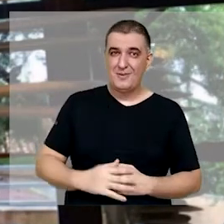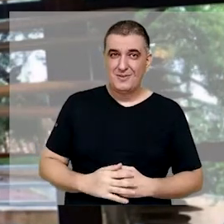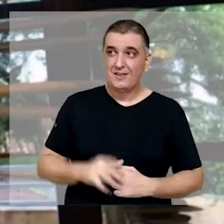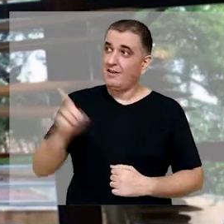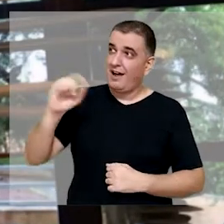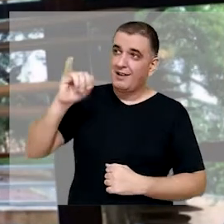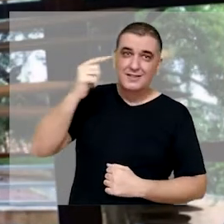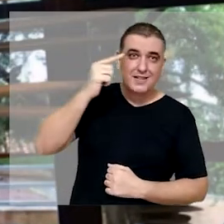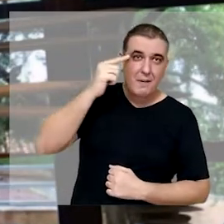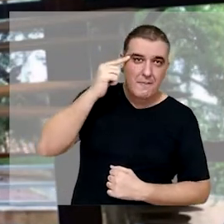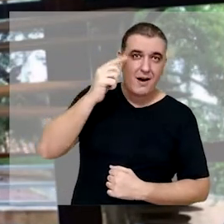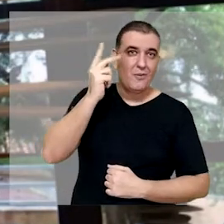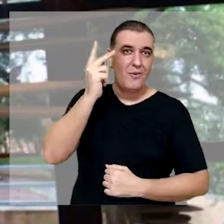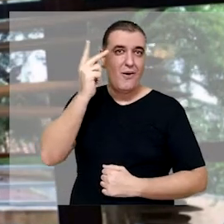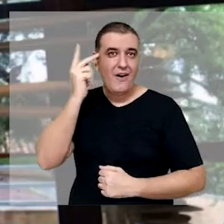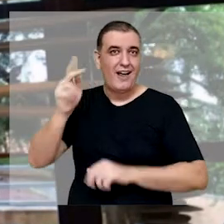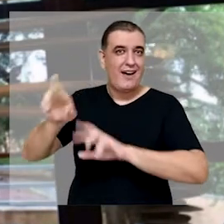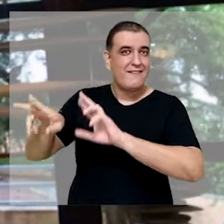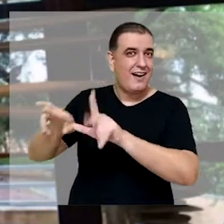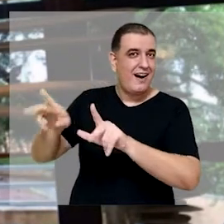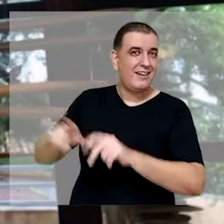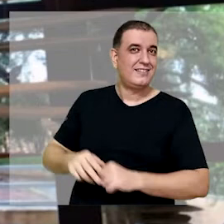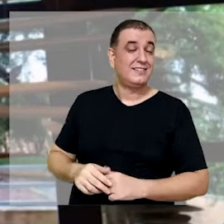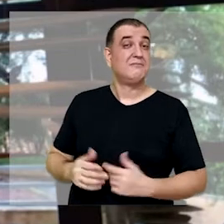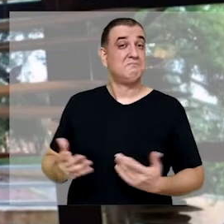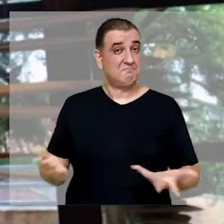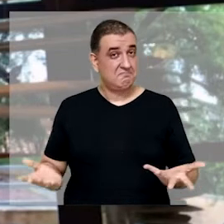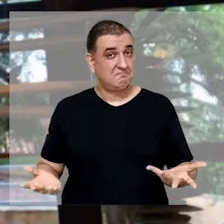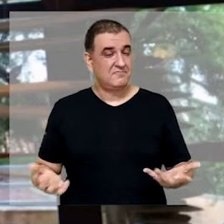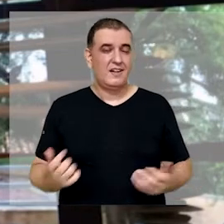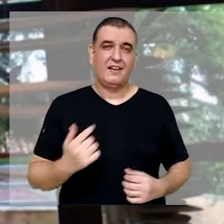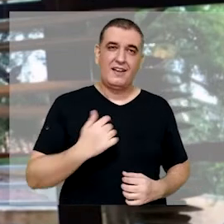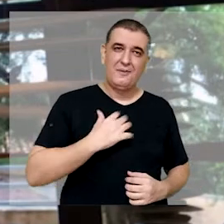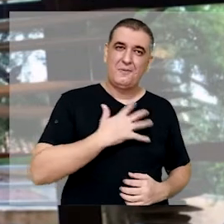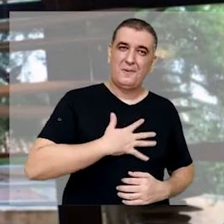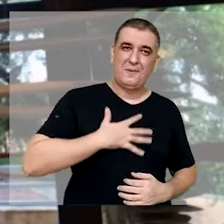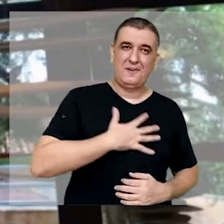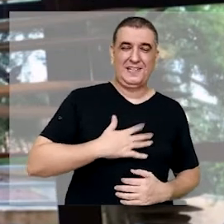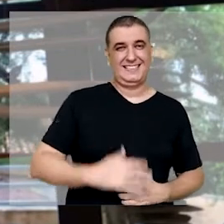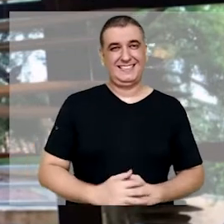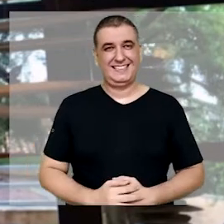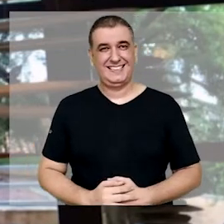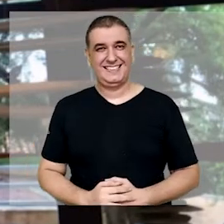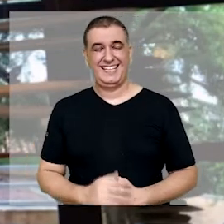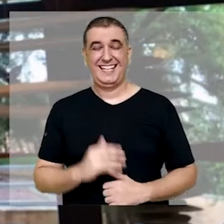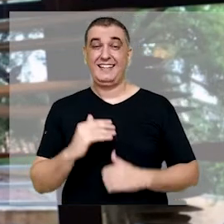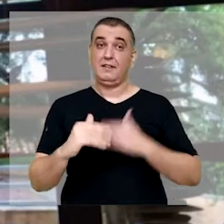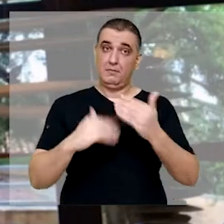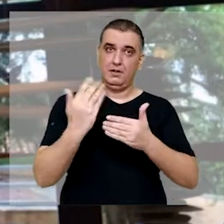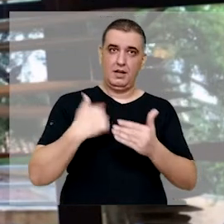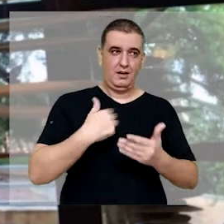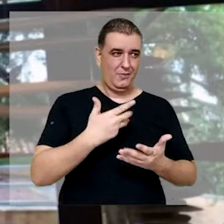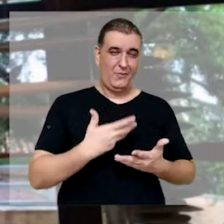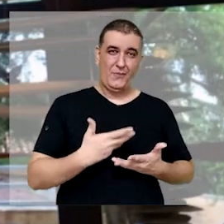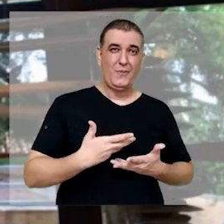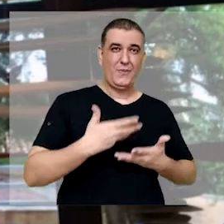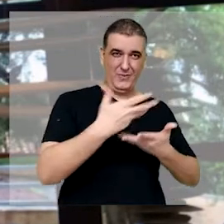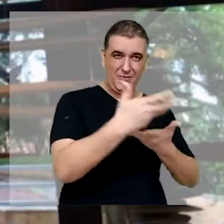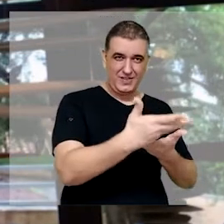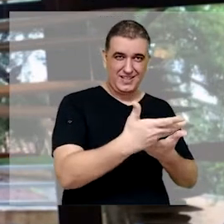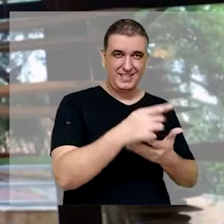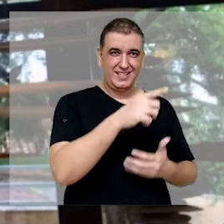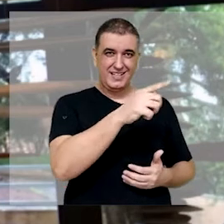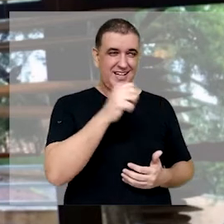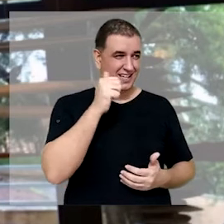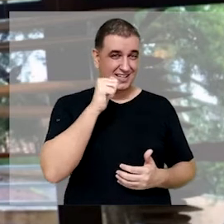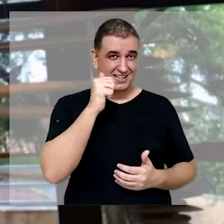Outra contribuição eu vejo que é na área da pesquisa e do ensino, porque fui convidada